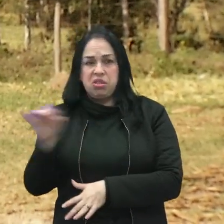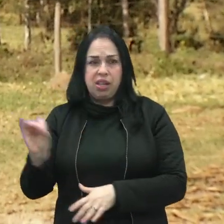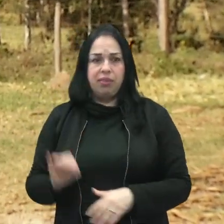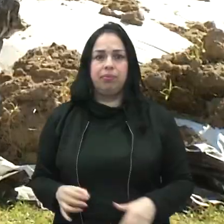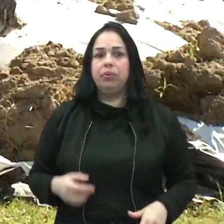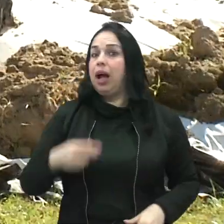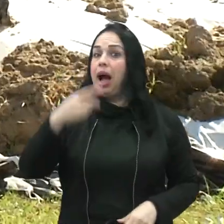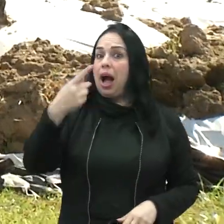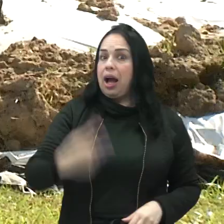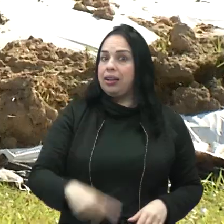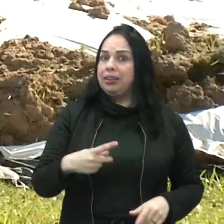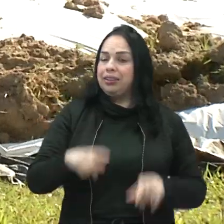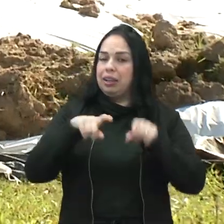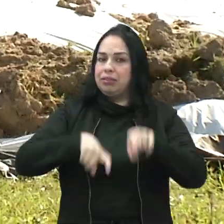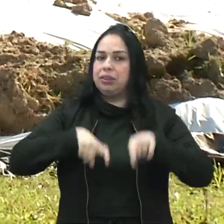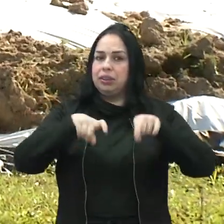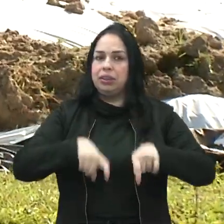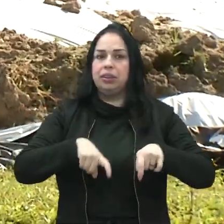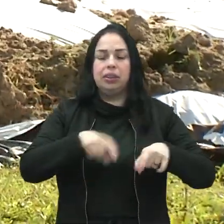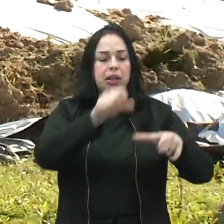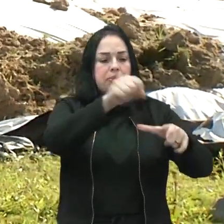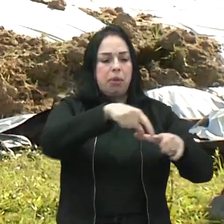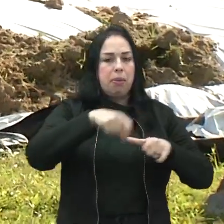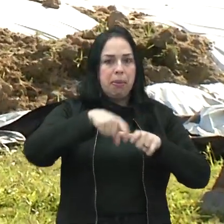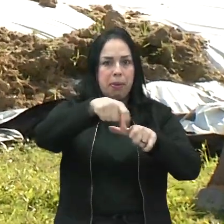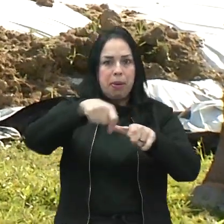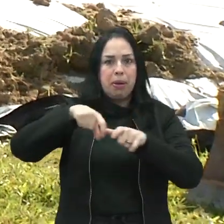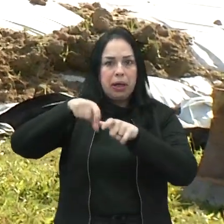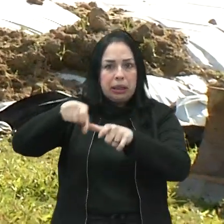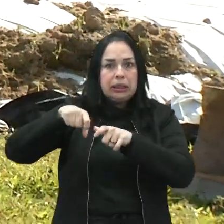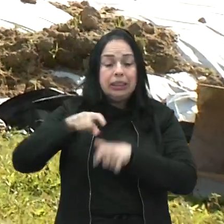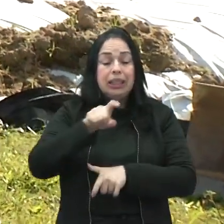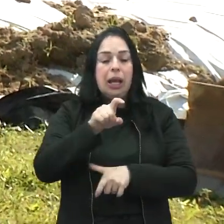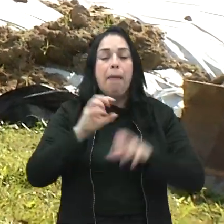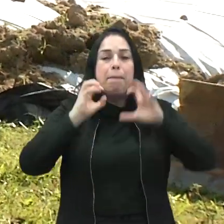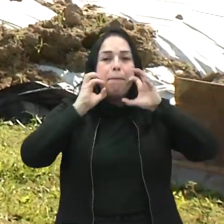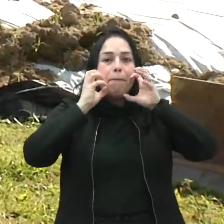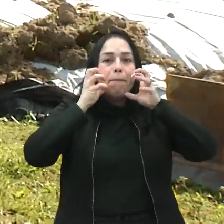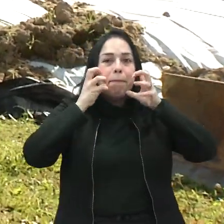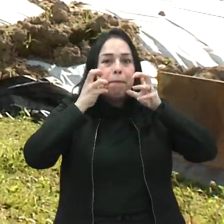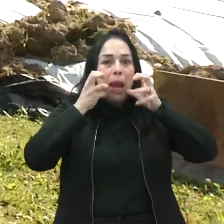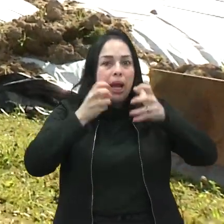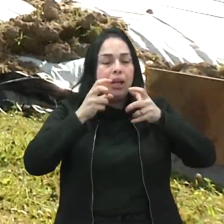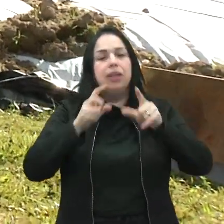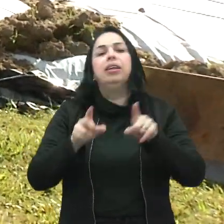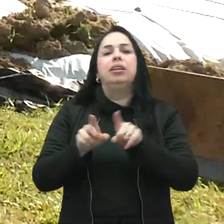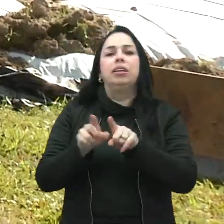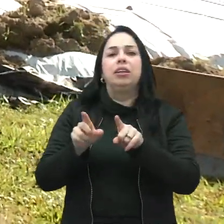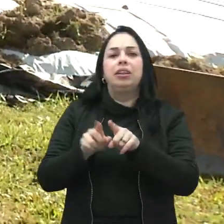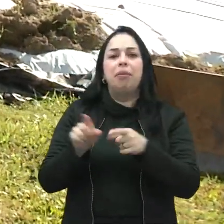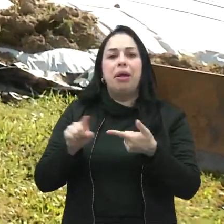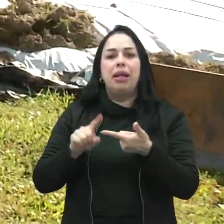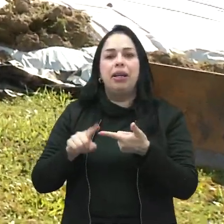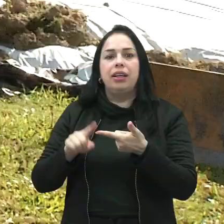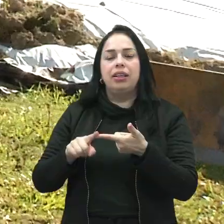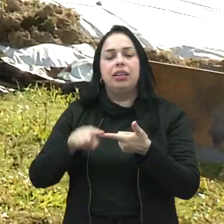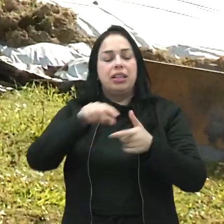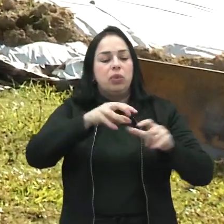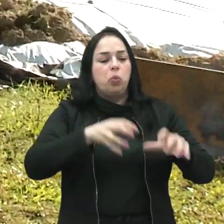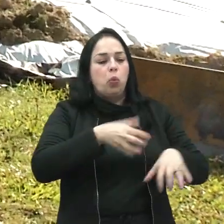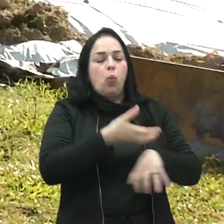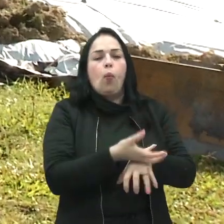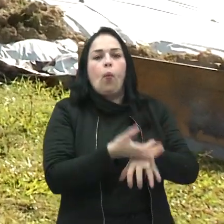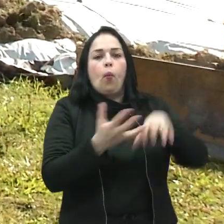bezerros por ano. Aqui na fazenda Santa Cruz são plantados 50 hectares de milho e são produzidos 800